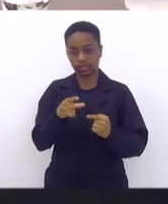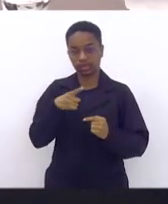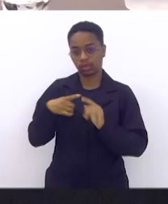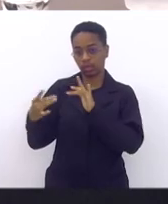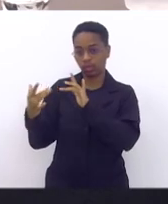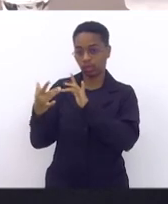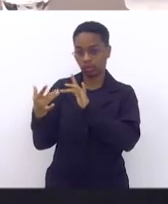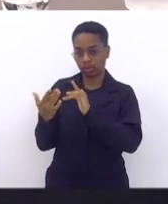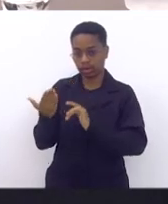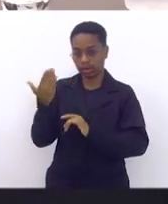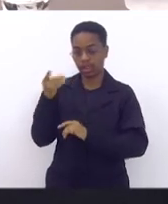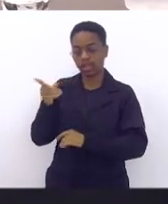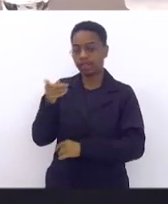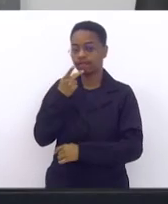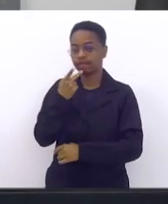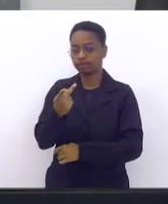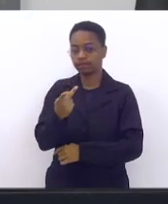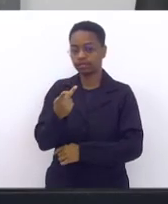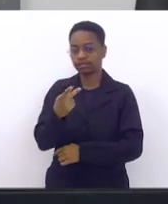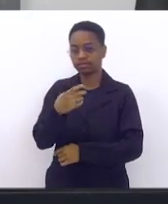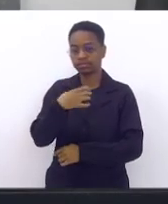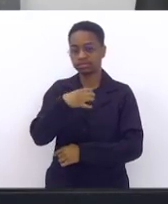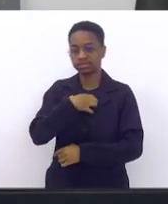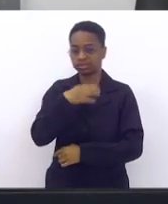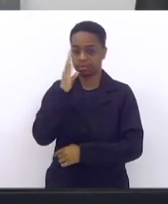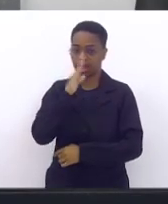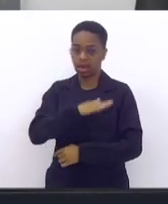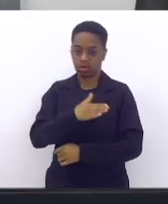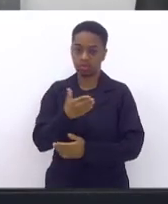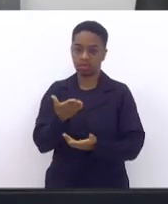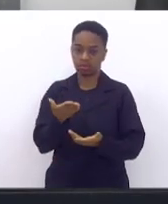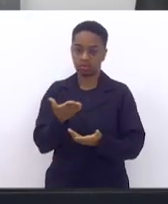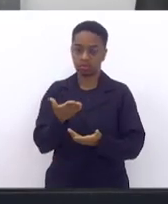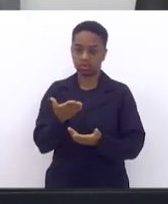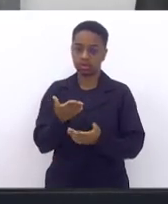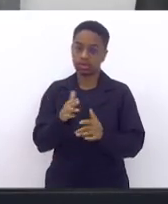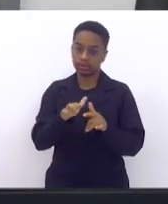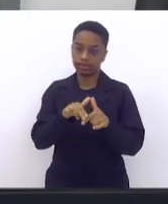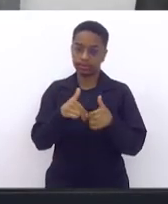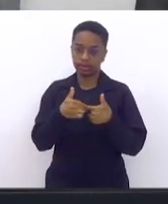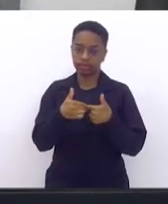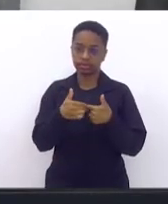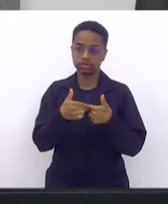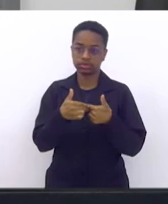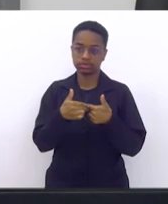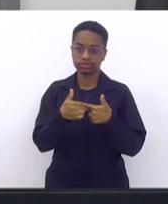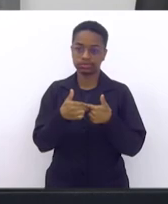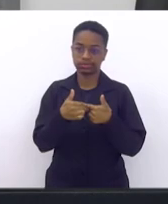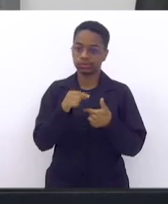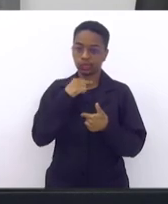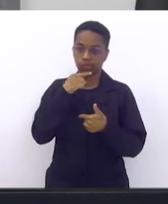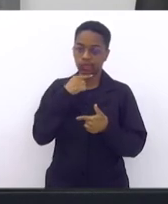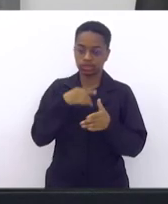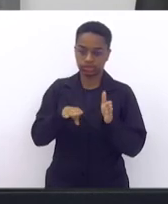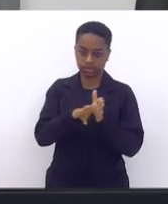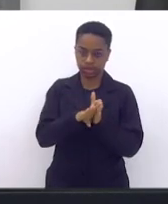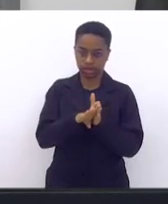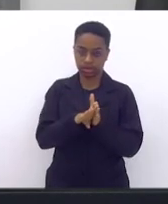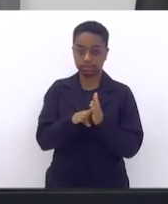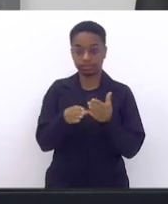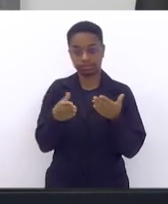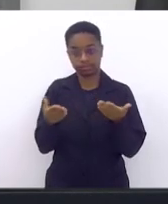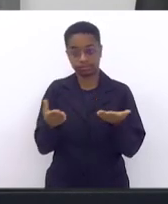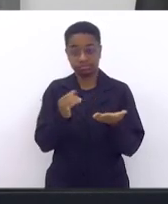Ângelo Gustavo disse que estava se sentindo mal e que, portanto, teria dificuldade de chegar.